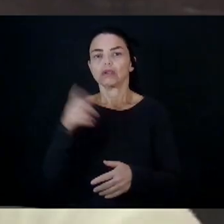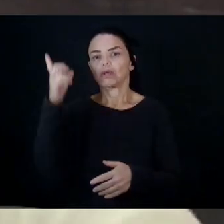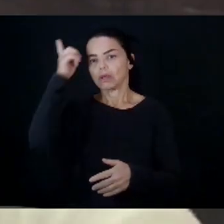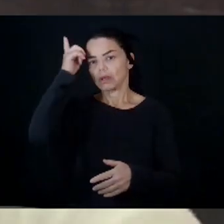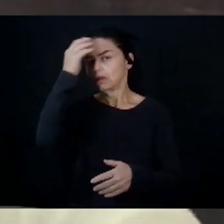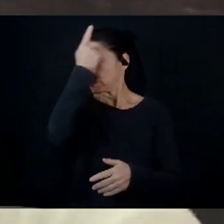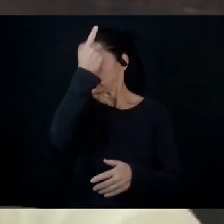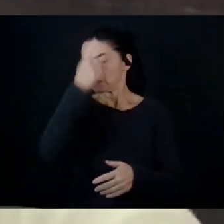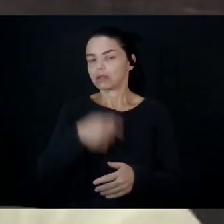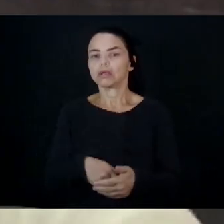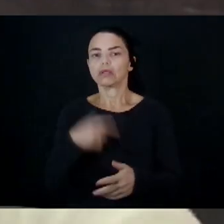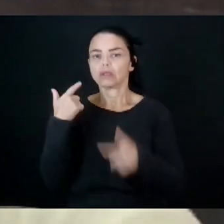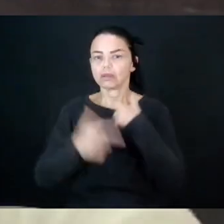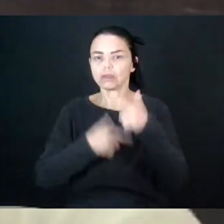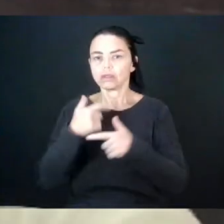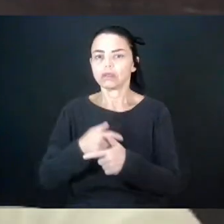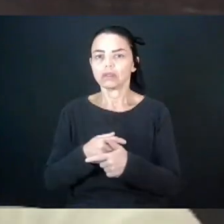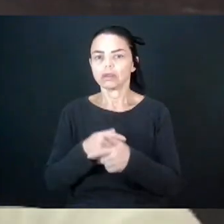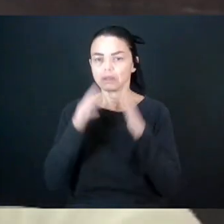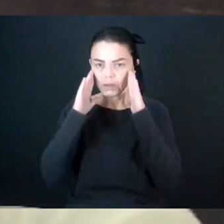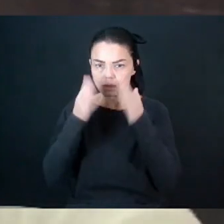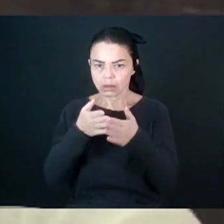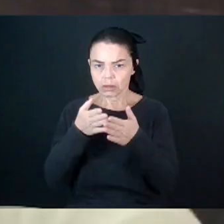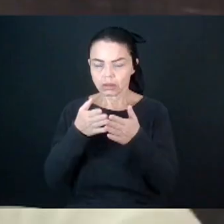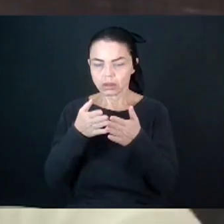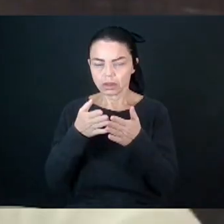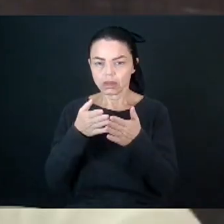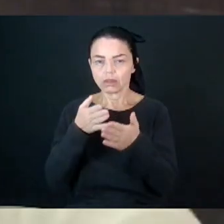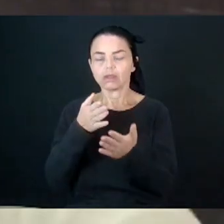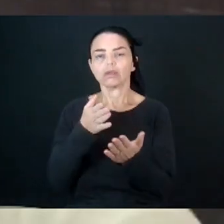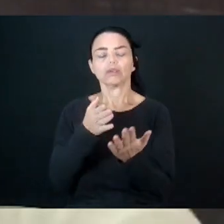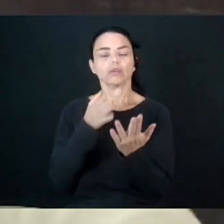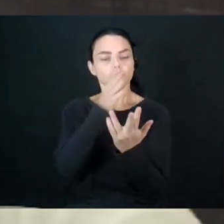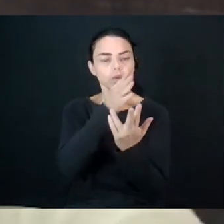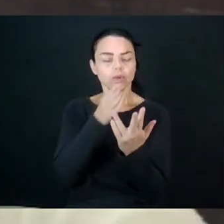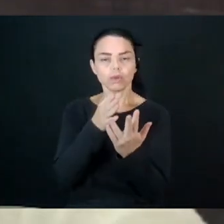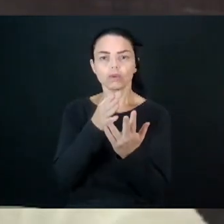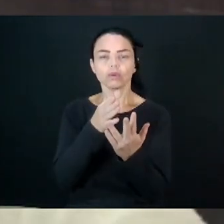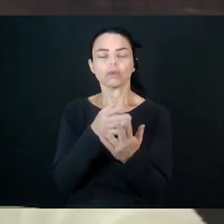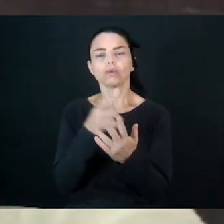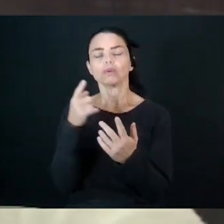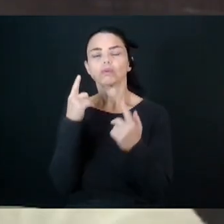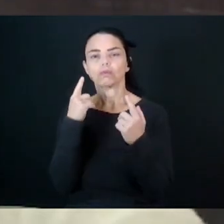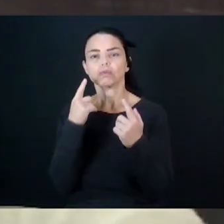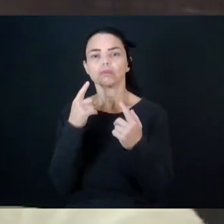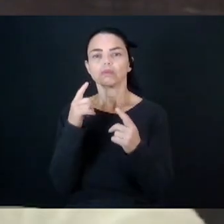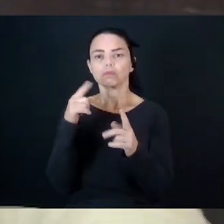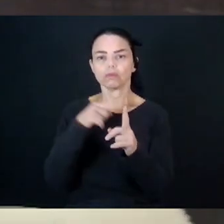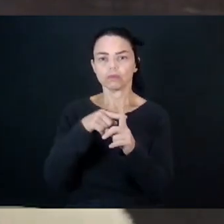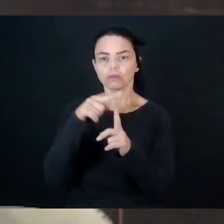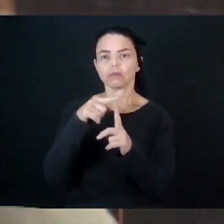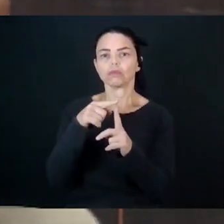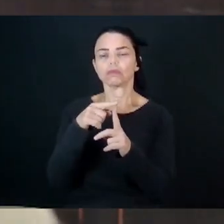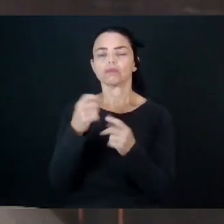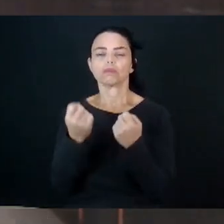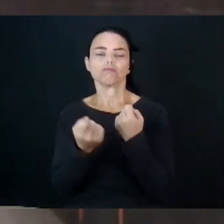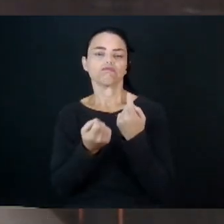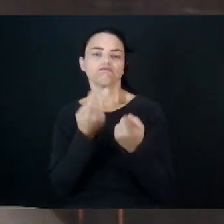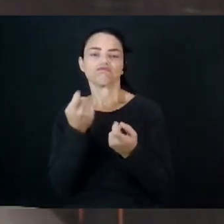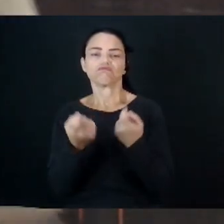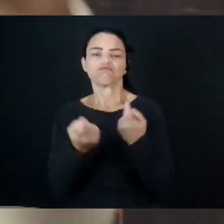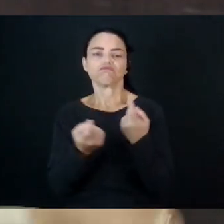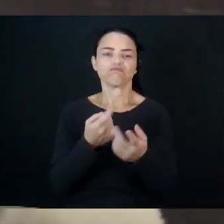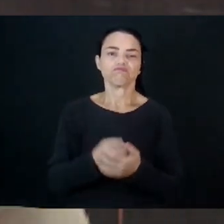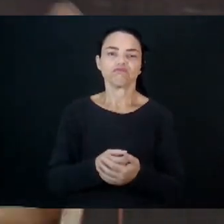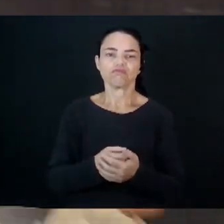preferem trabalhar com a atenção dividida. Olha isso. Mas num nível razoável. Não no nível que